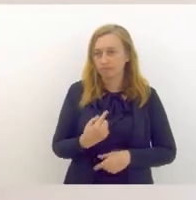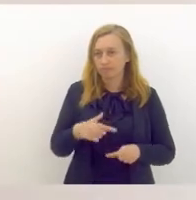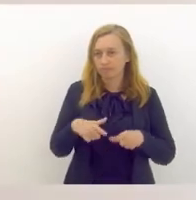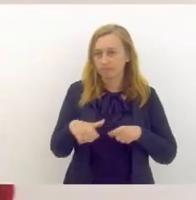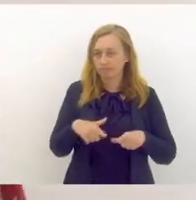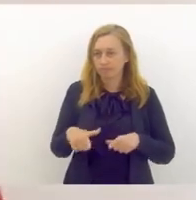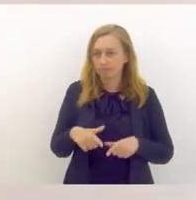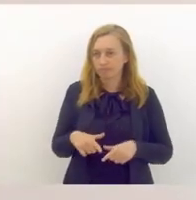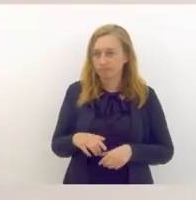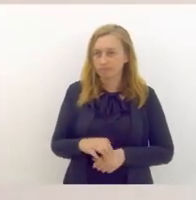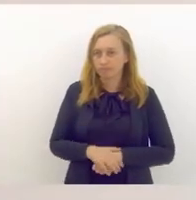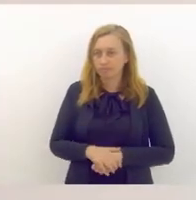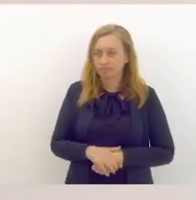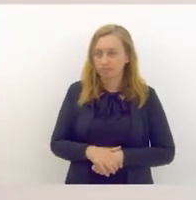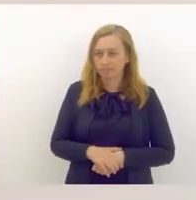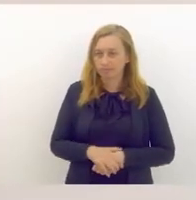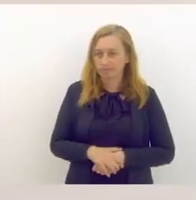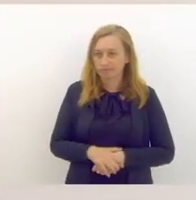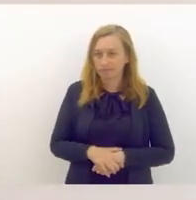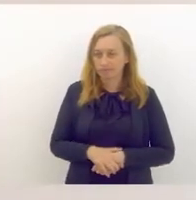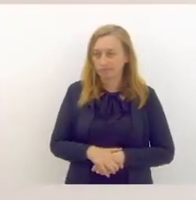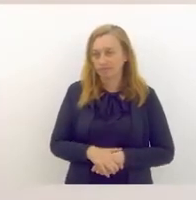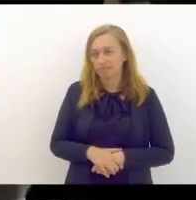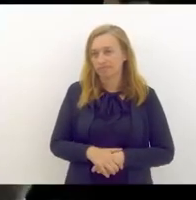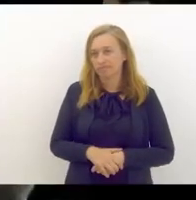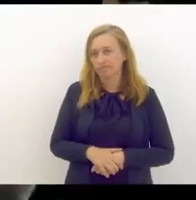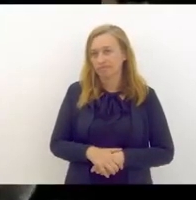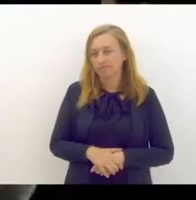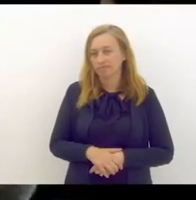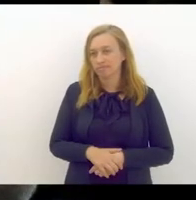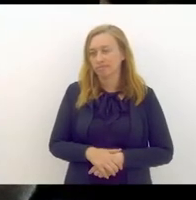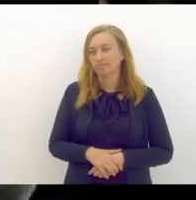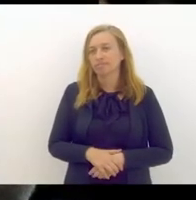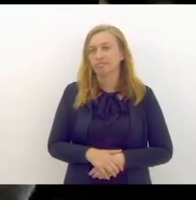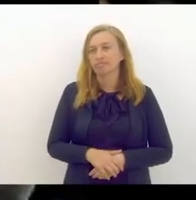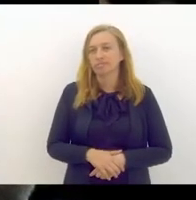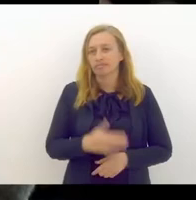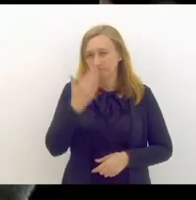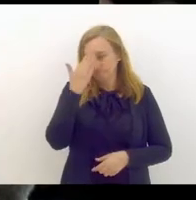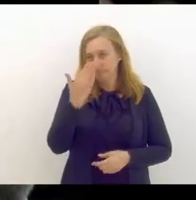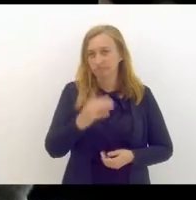para o nosso Estado, que é muito bem balizado. Obrigado, Verônica. Guerra.